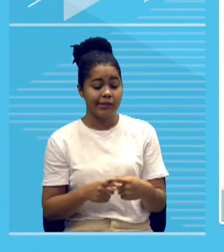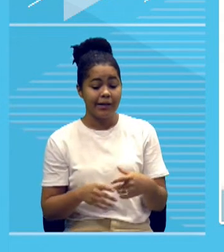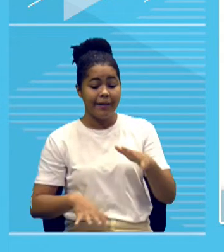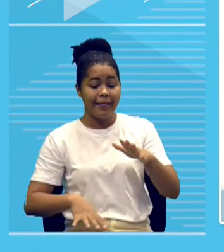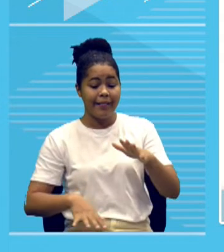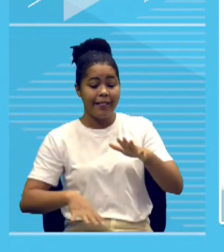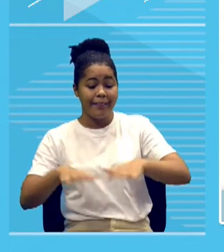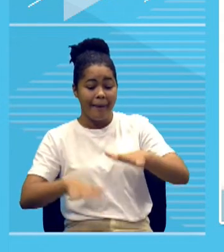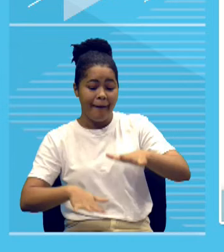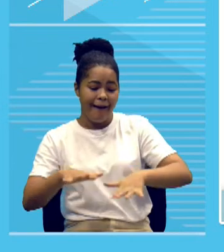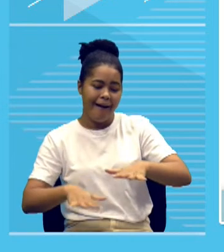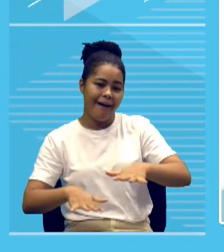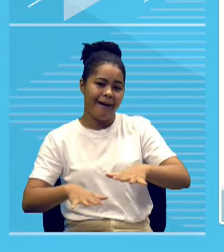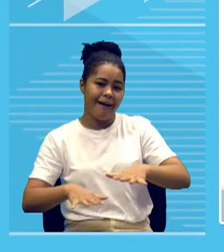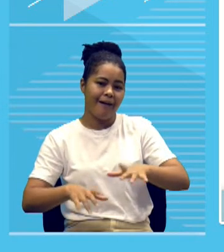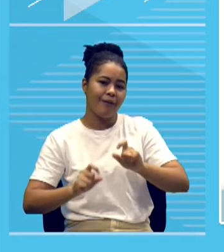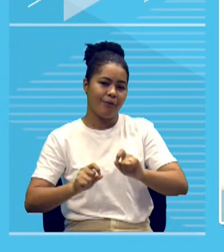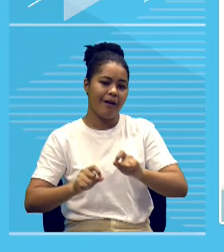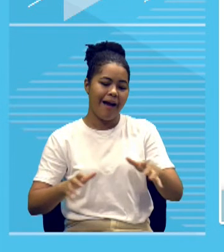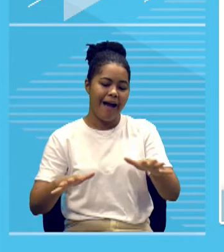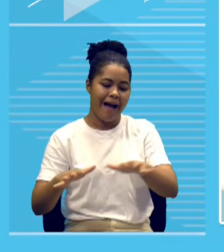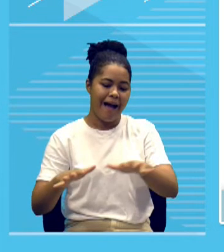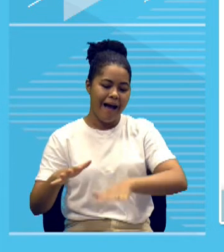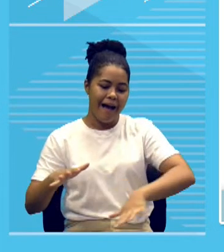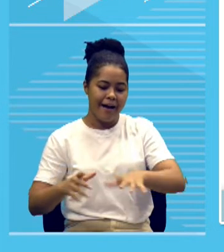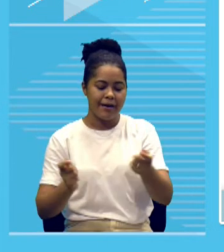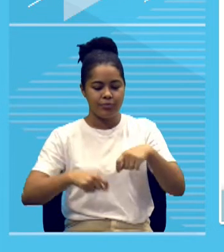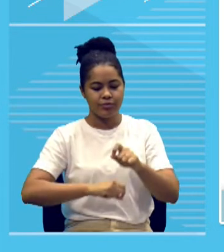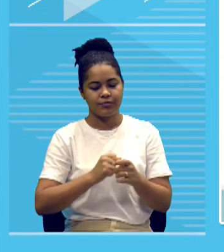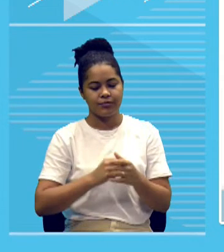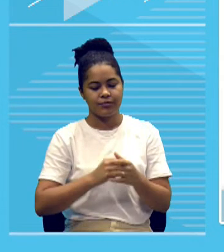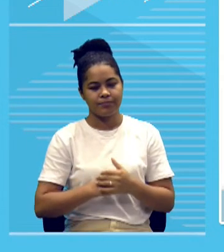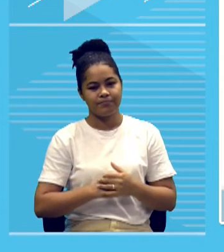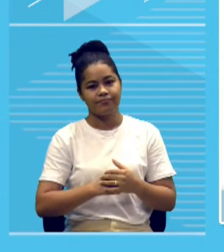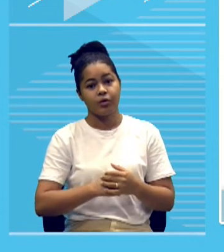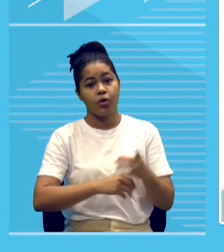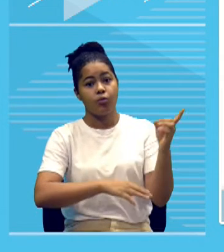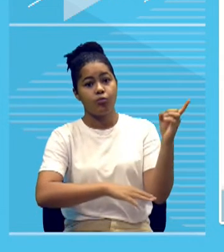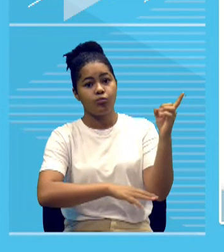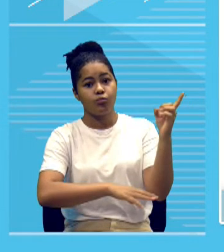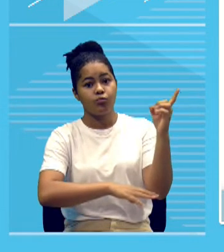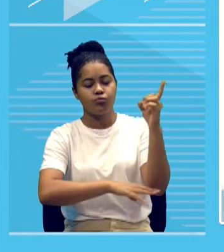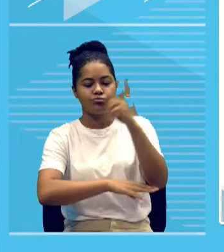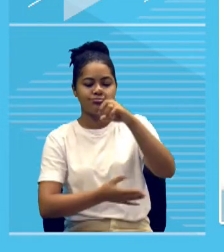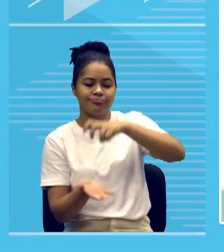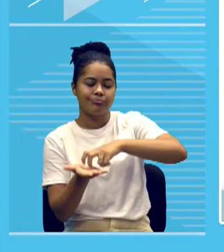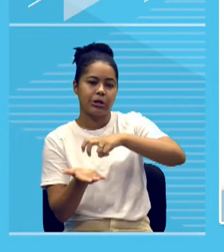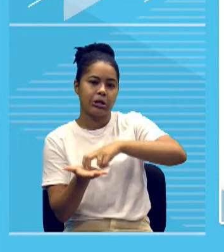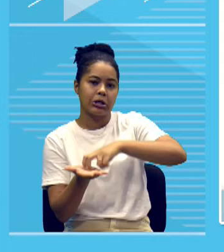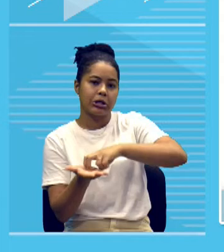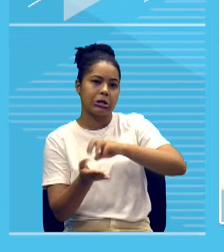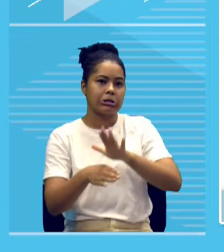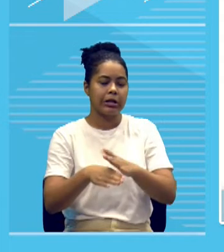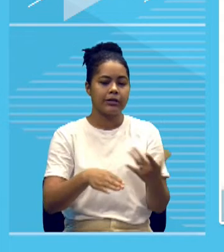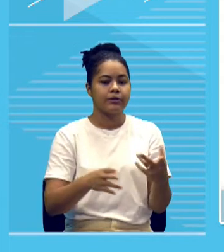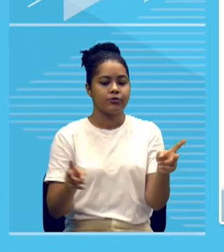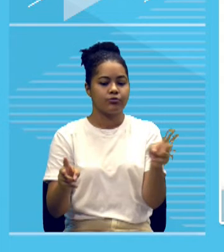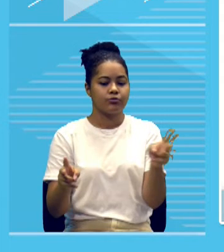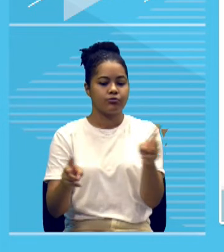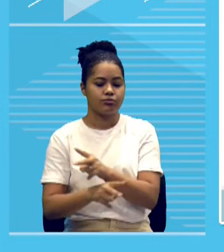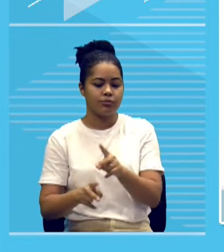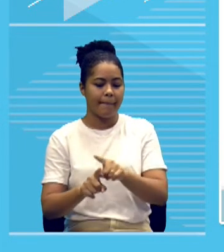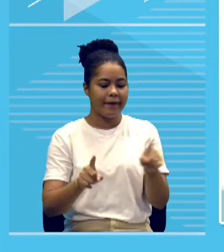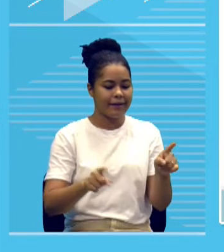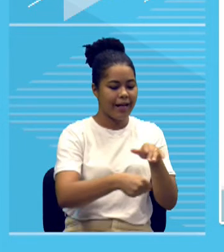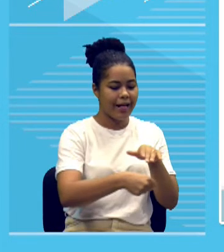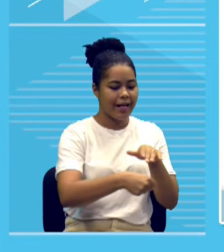região durante o dia a intensidade de ventos é maior do que durante a noite e espaço então durante a noite não tinha nadinha